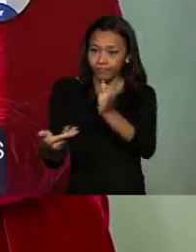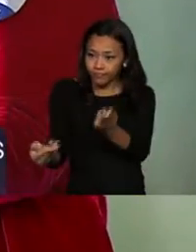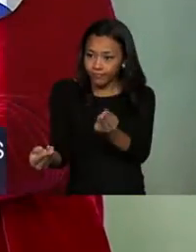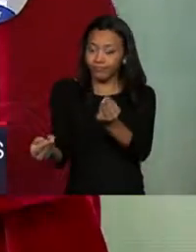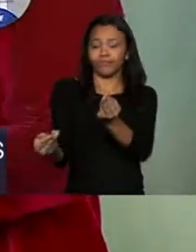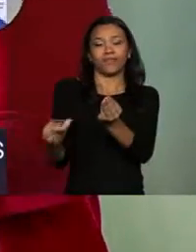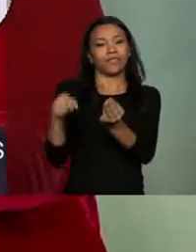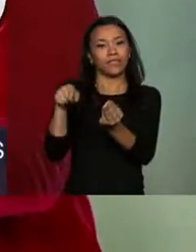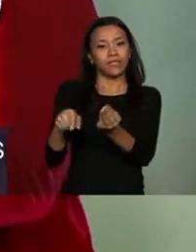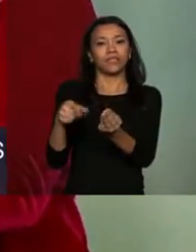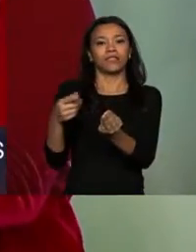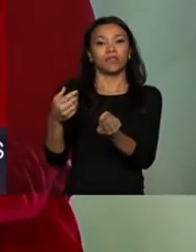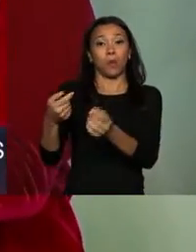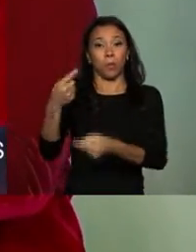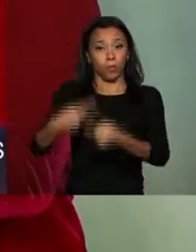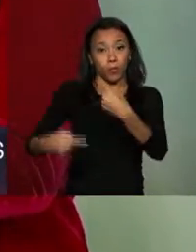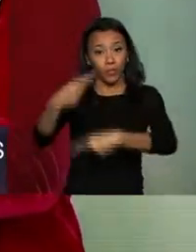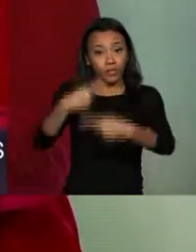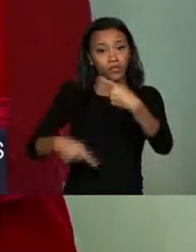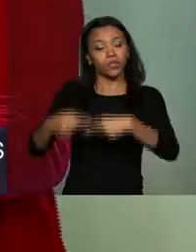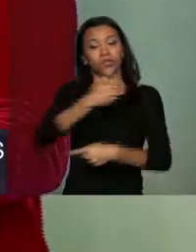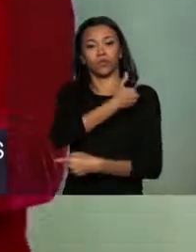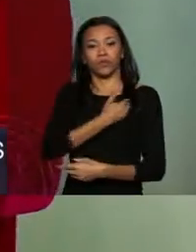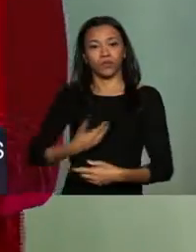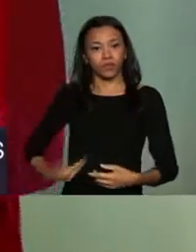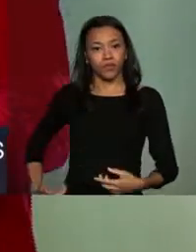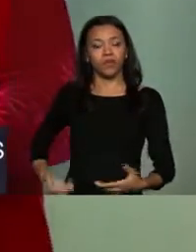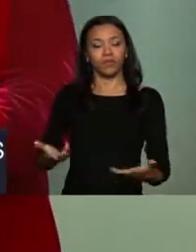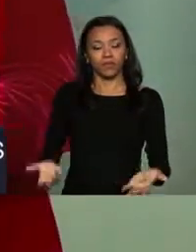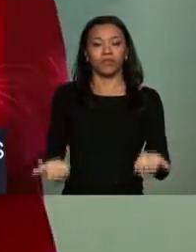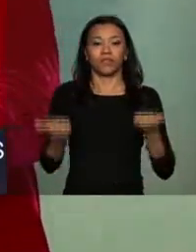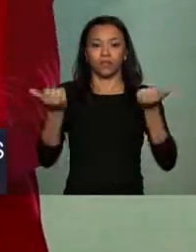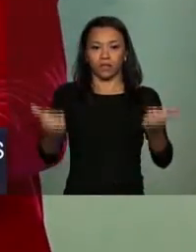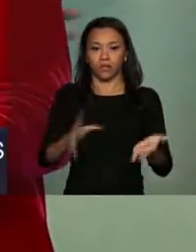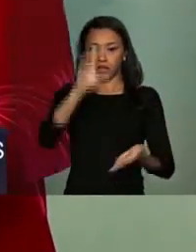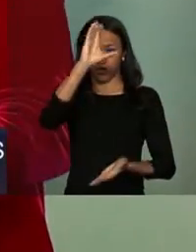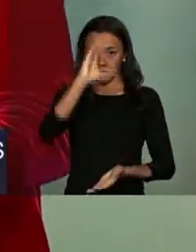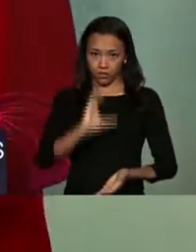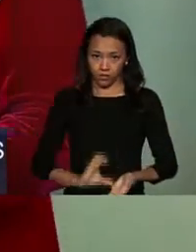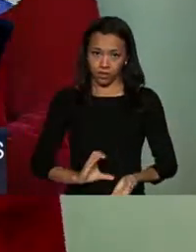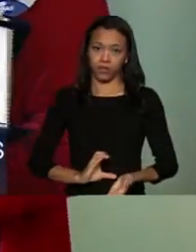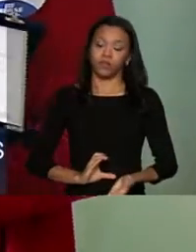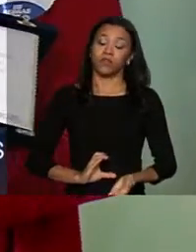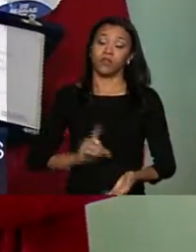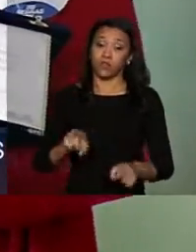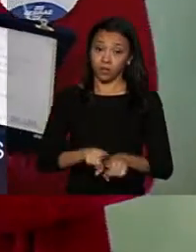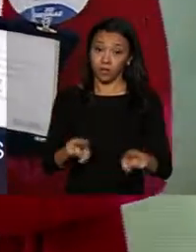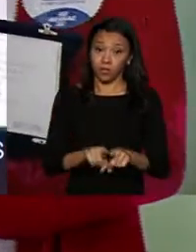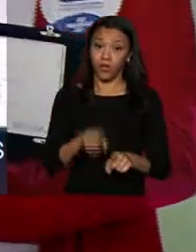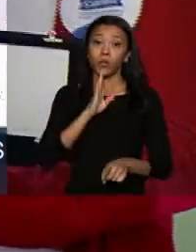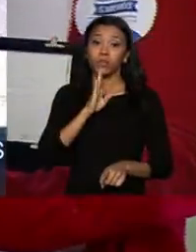momento da política pública de cidadania empresarial.